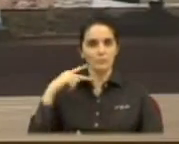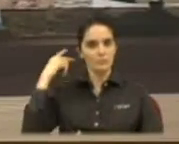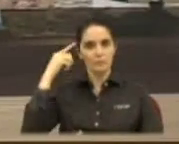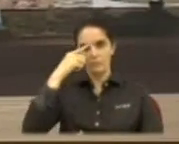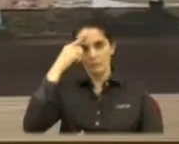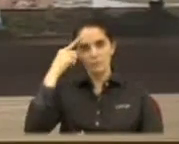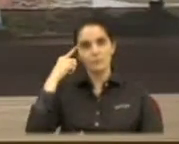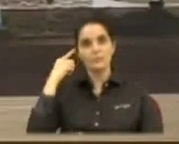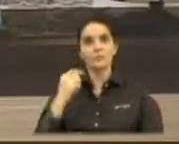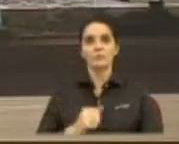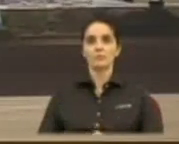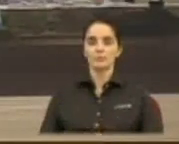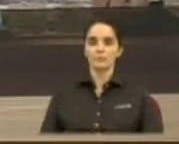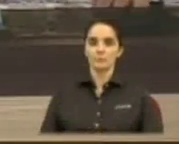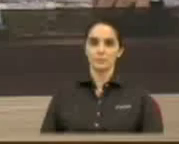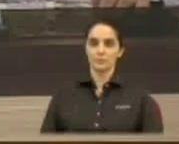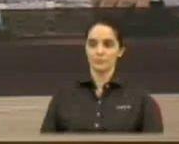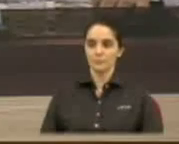vereador Wilson Nunes Cerqueira.